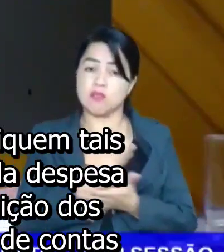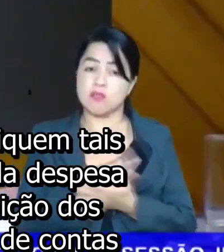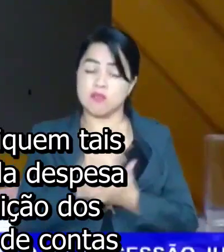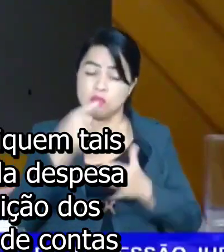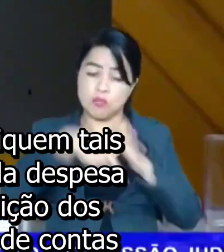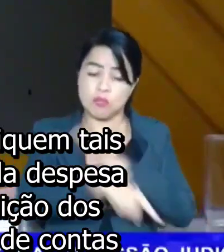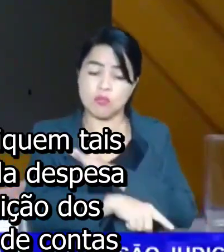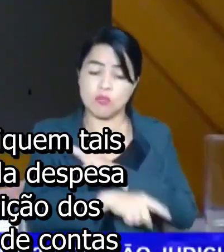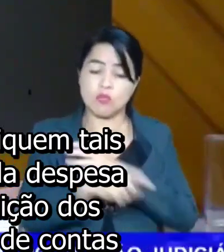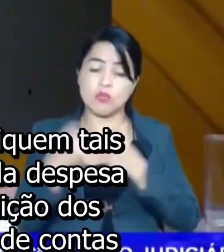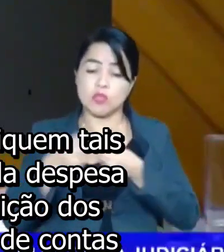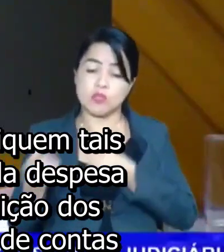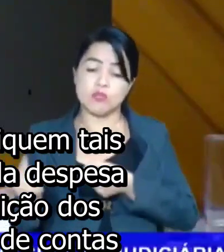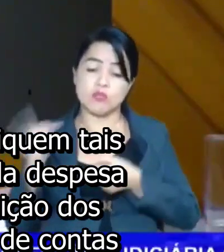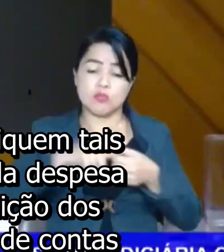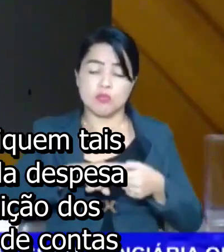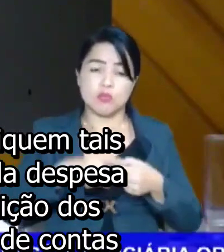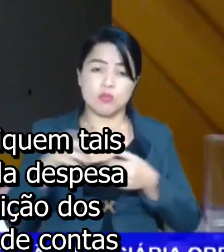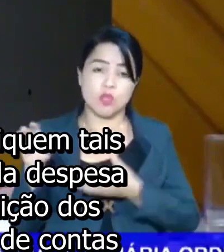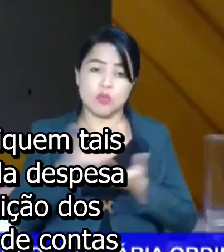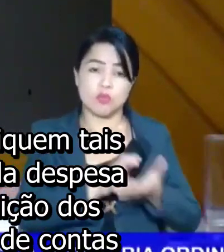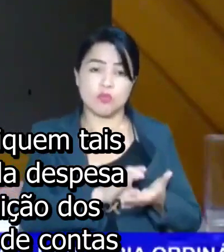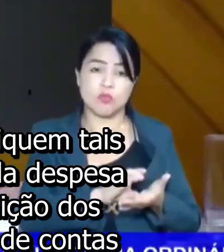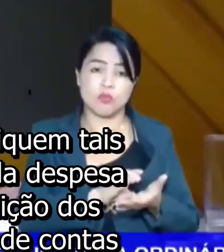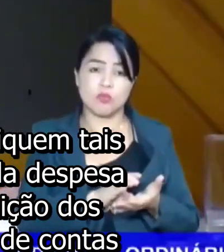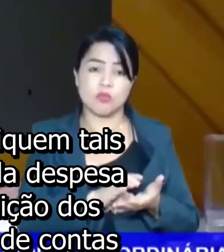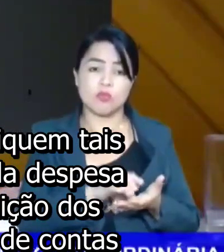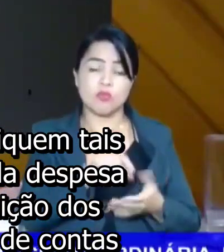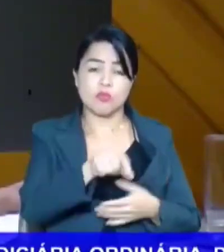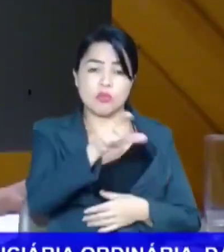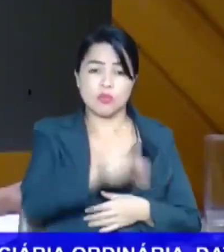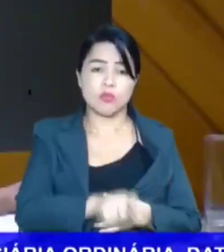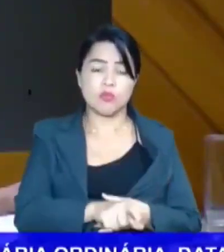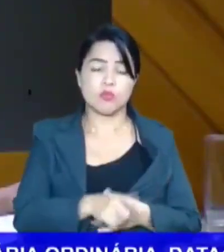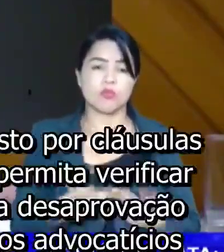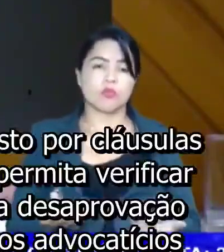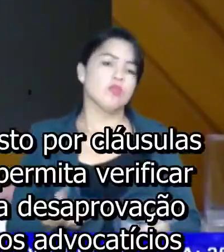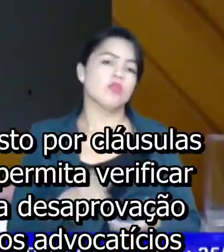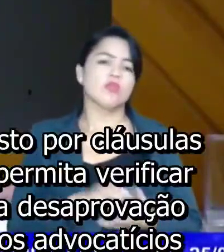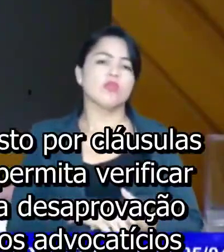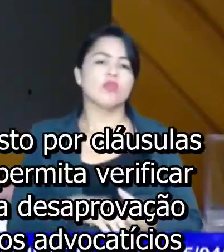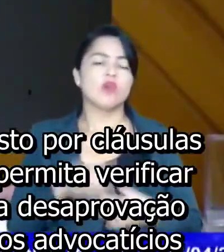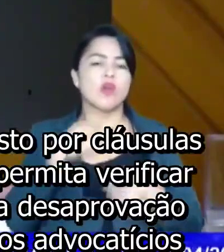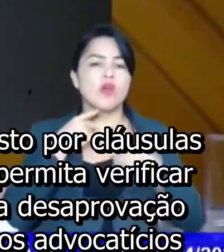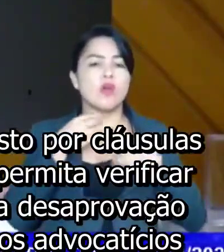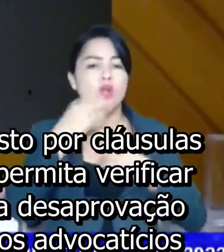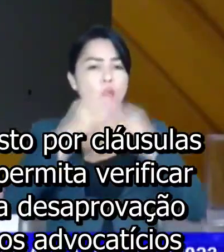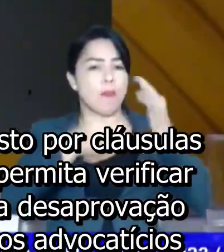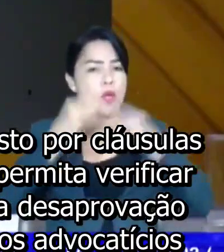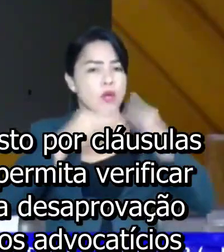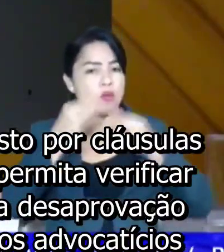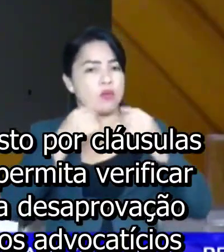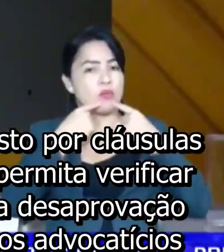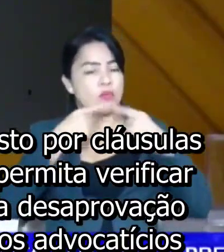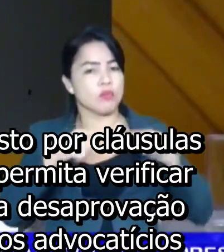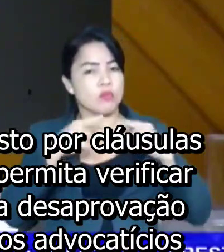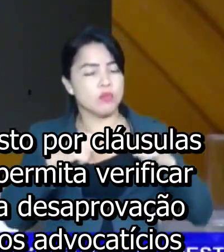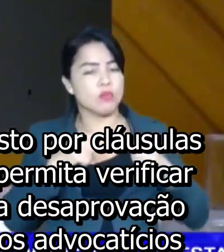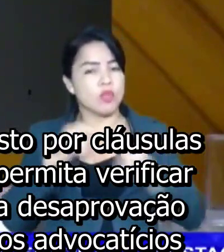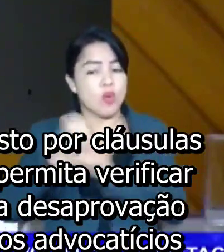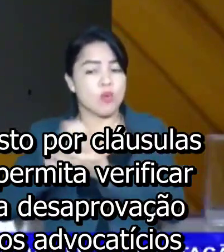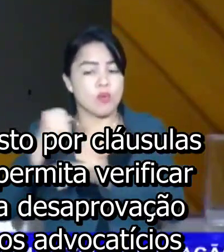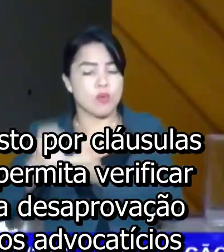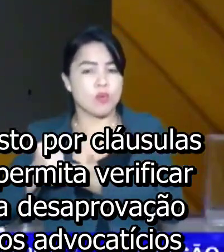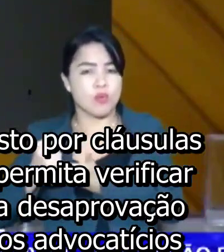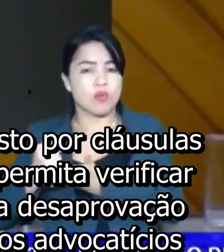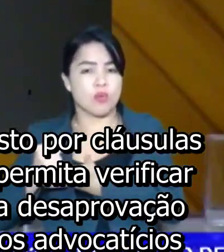enseja a restituição dos recursos irregularmente empregados pelo prestador de contas. Argumentou que o contrato de prestação de serviço,